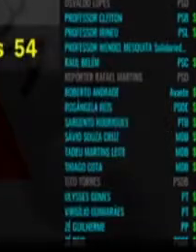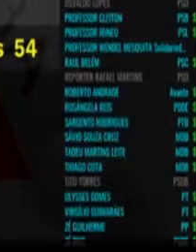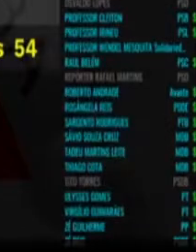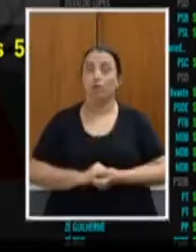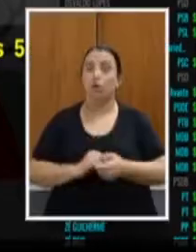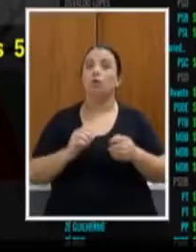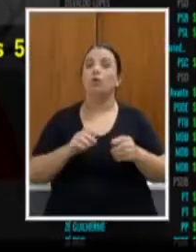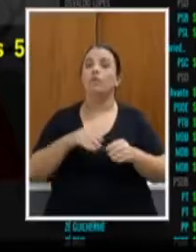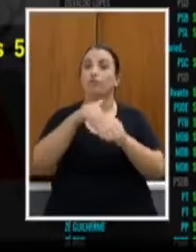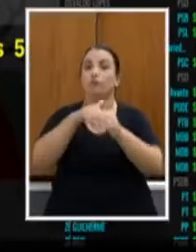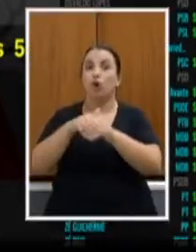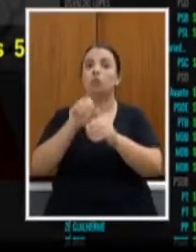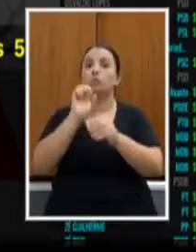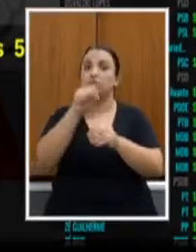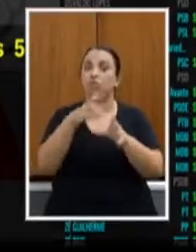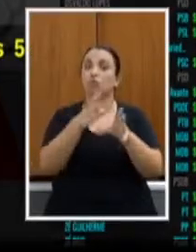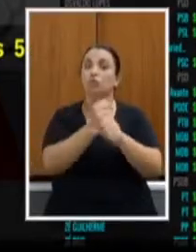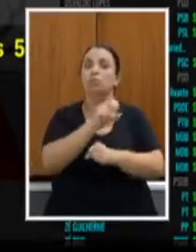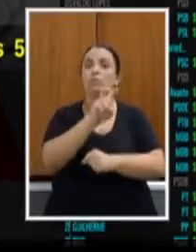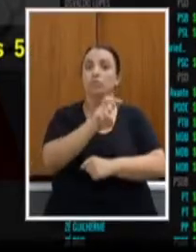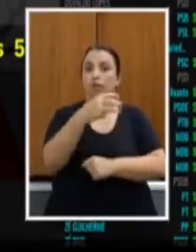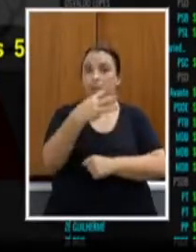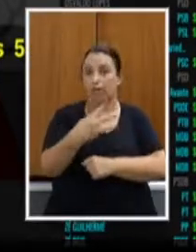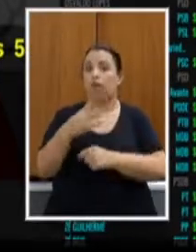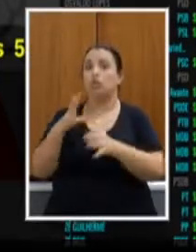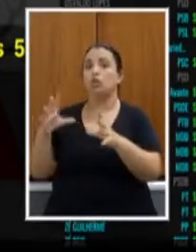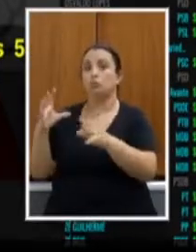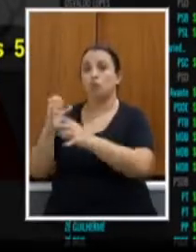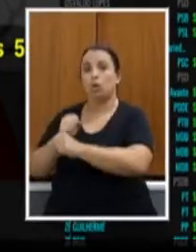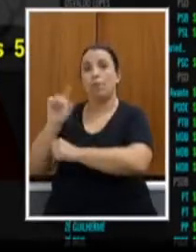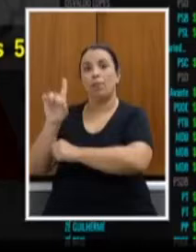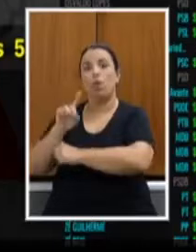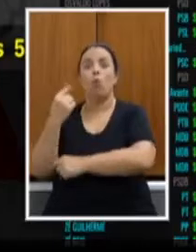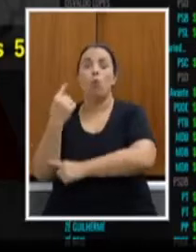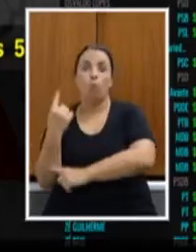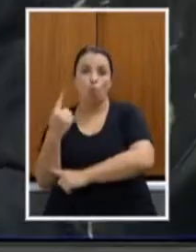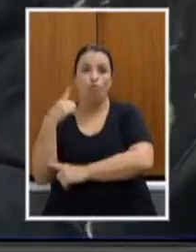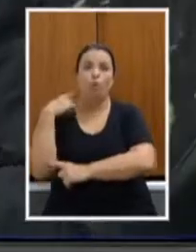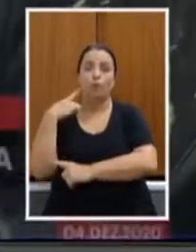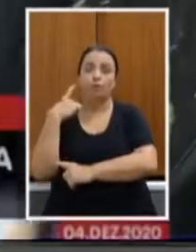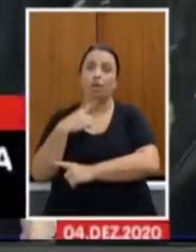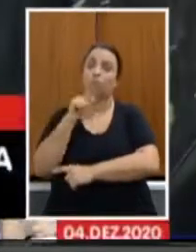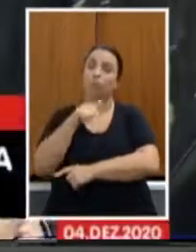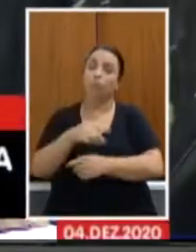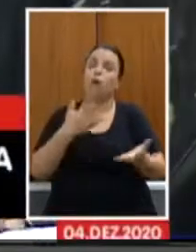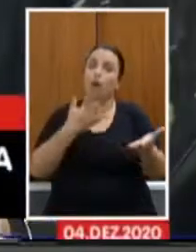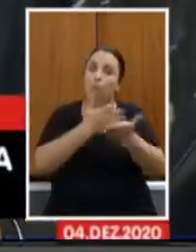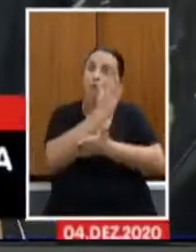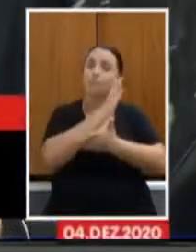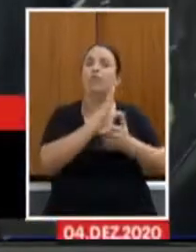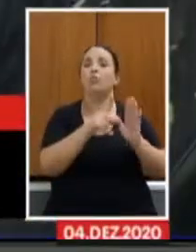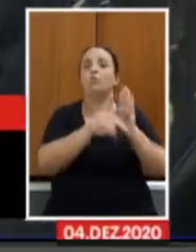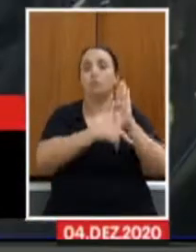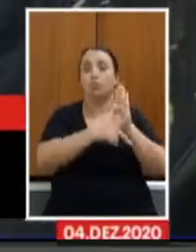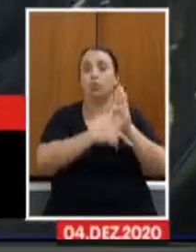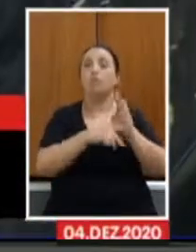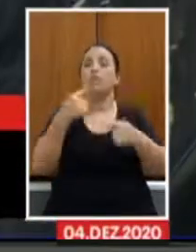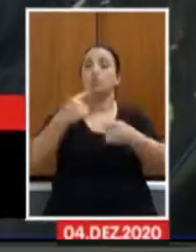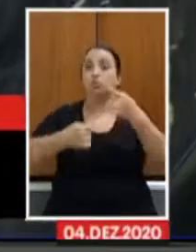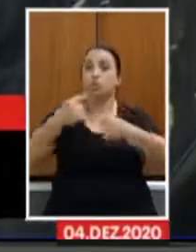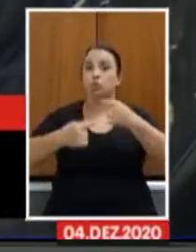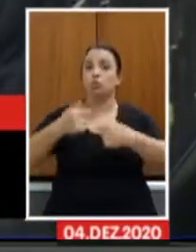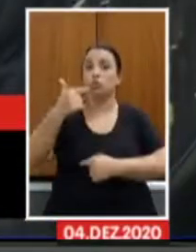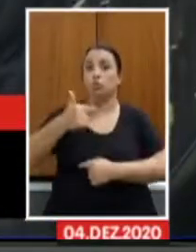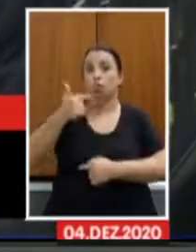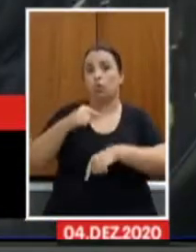Votaram sim 53, senhoras e senhores deputados. Votou não um deputado, portanto, está aprovado o projeto. Discussão em segundo turno do projeto de lei